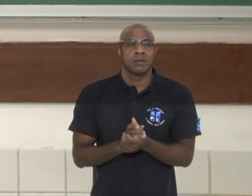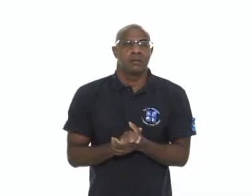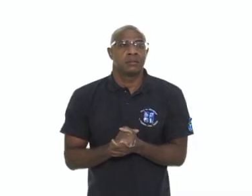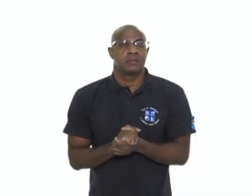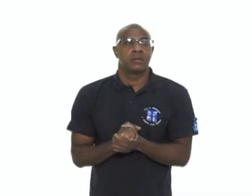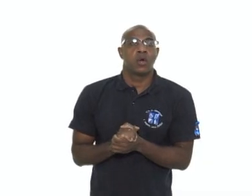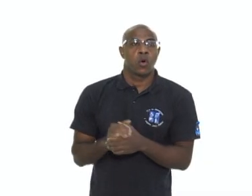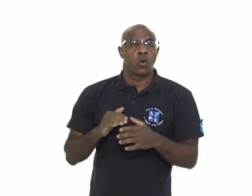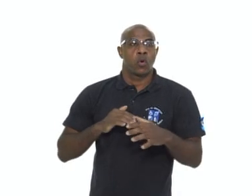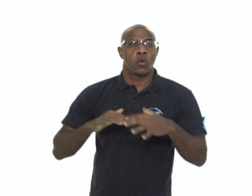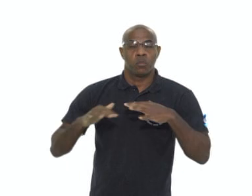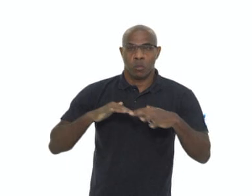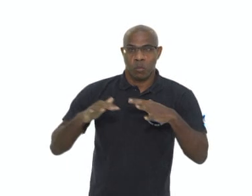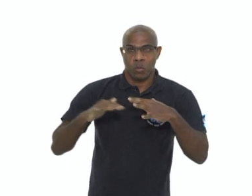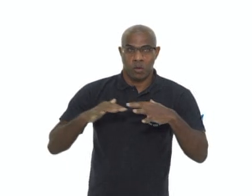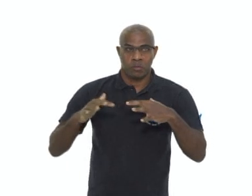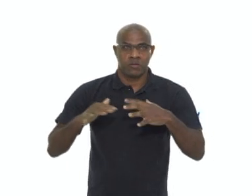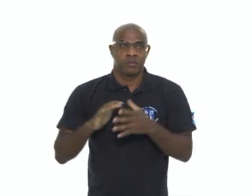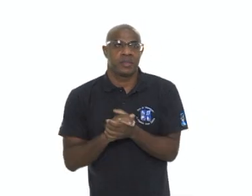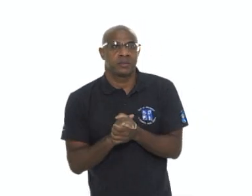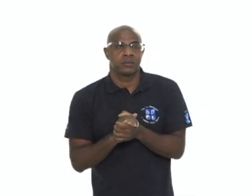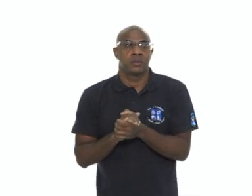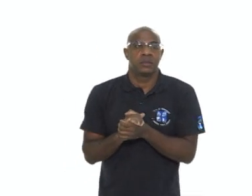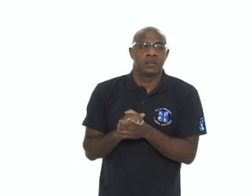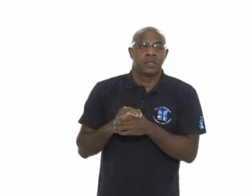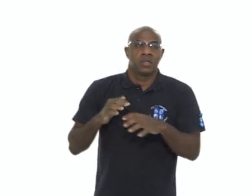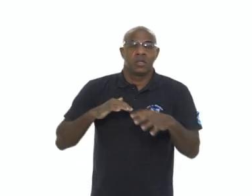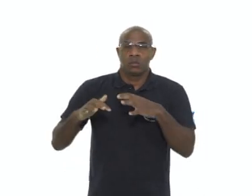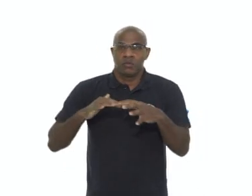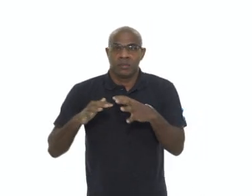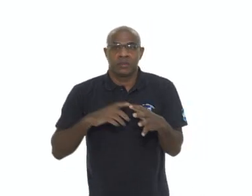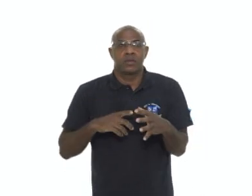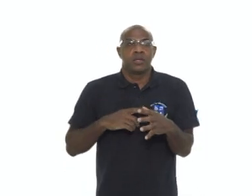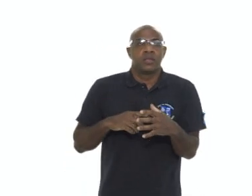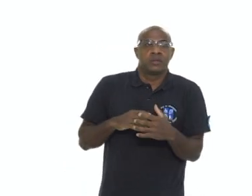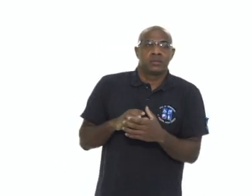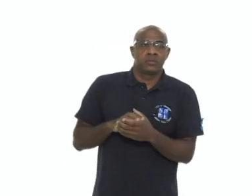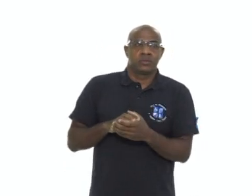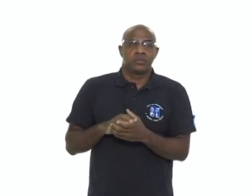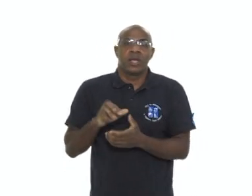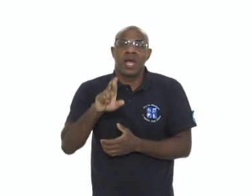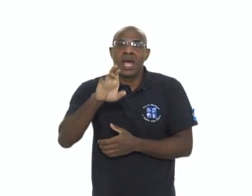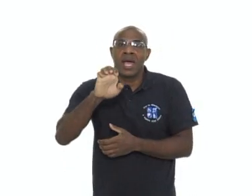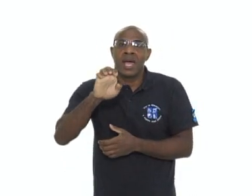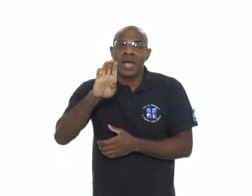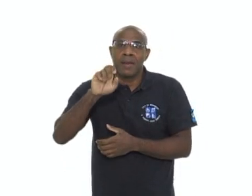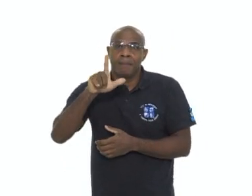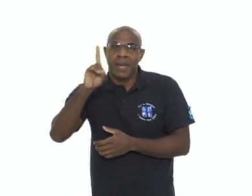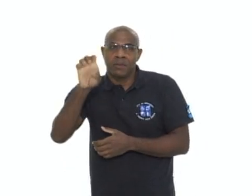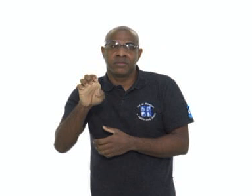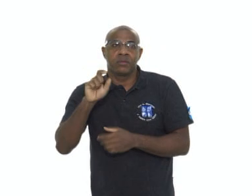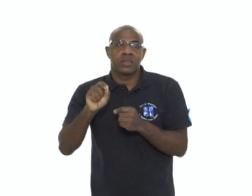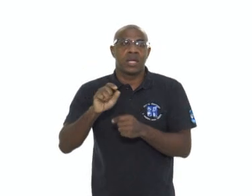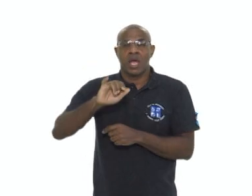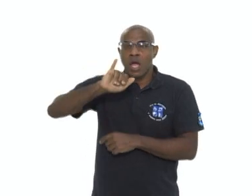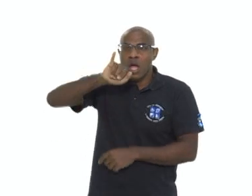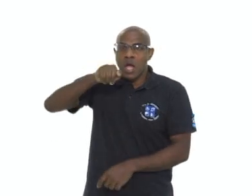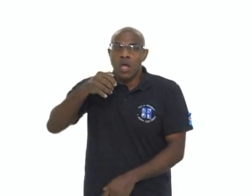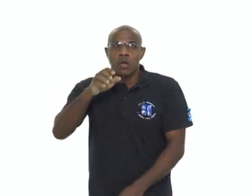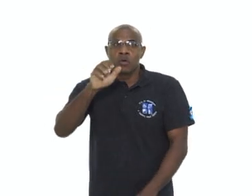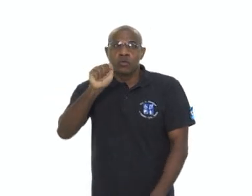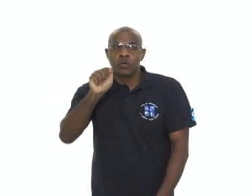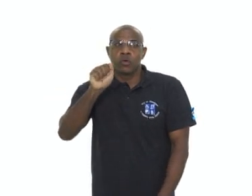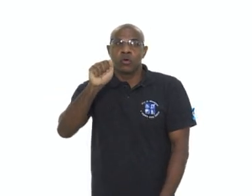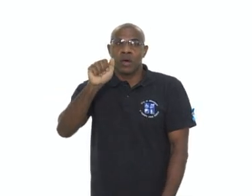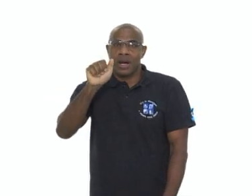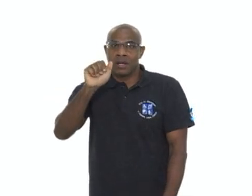O movimento dos rebeldes foi denunciado, inclusive por um de seus participantes, Joaquim Silvério dos Reis,